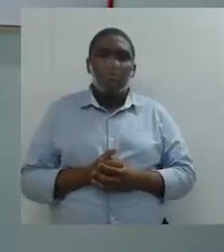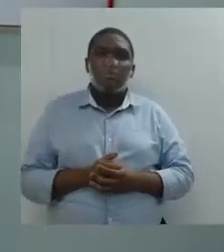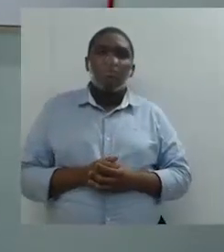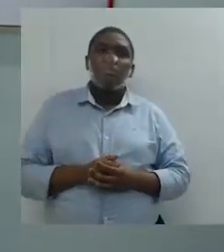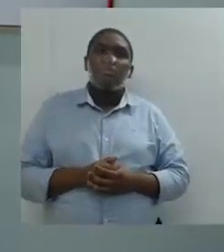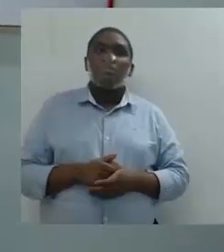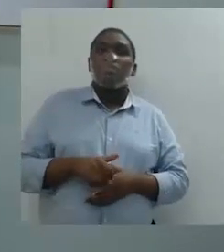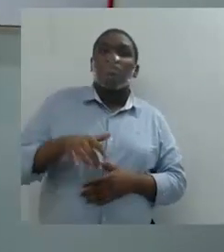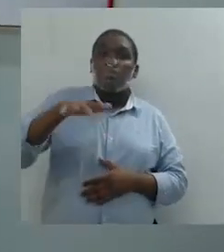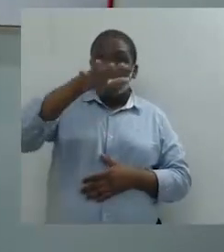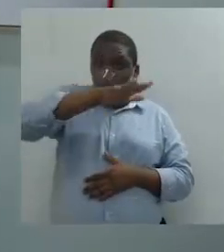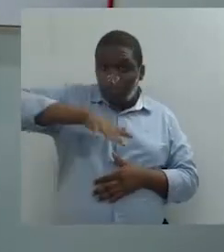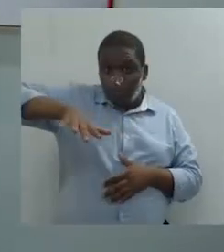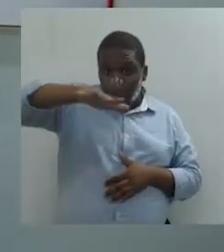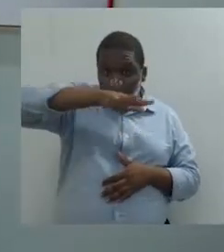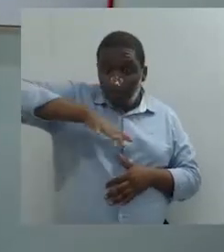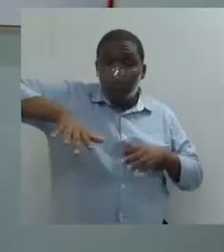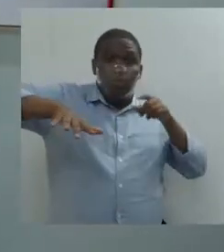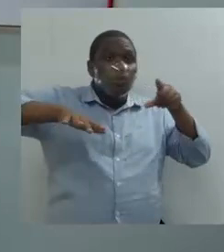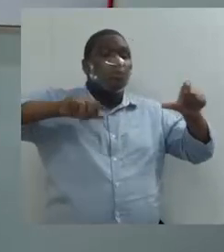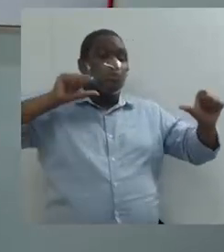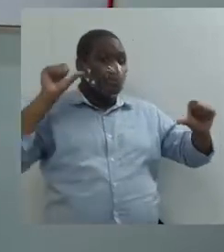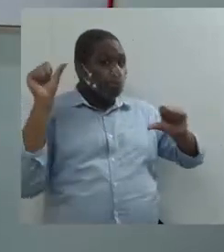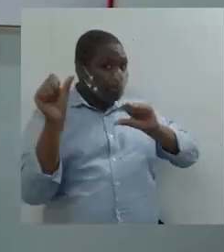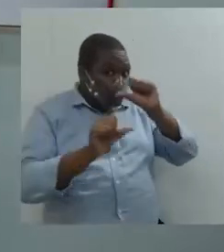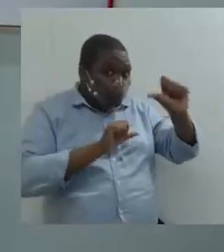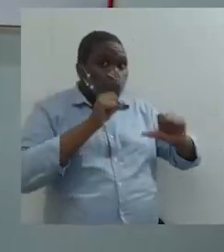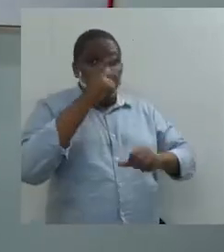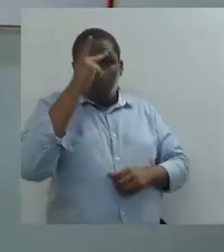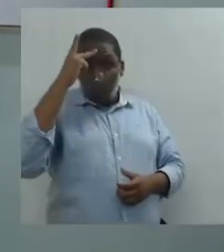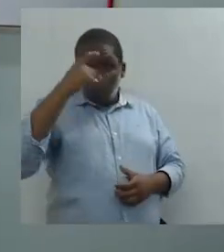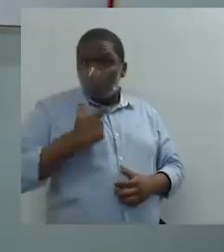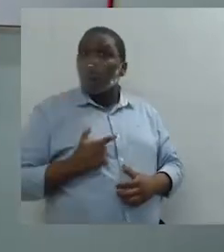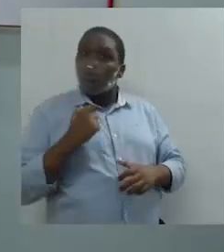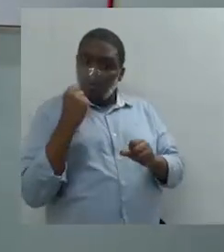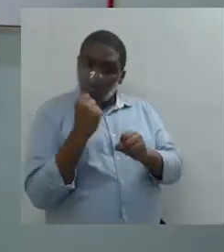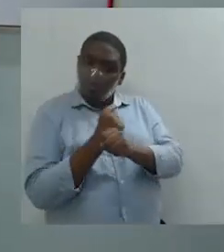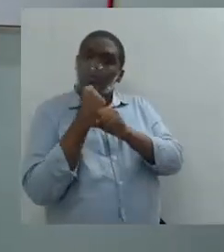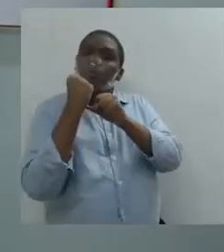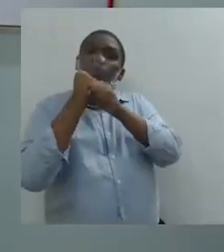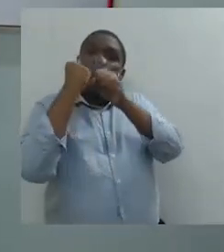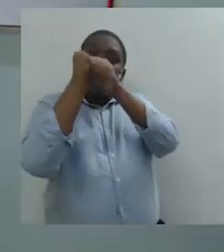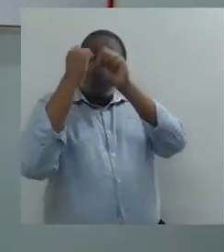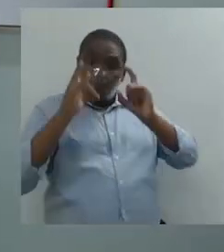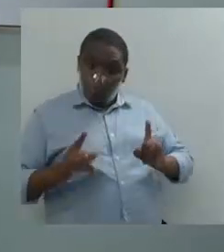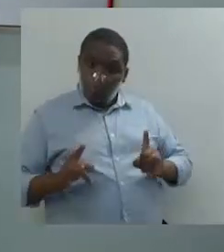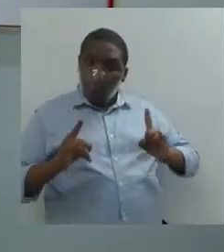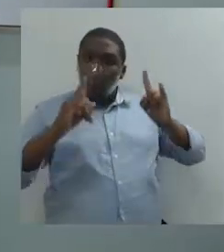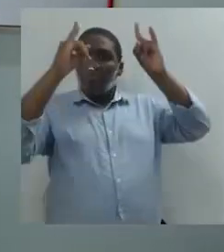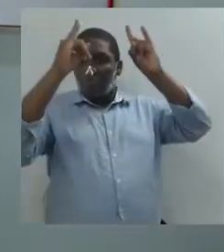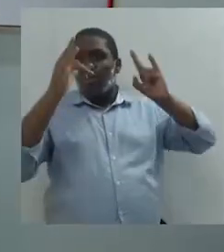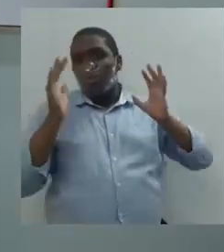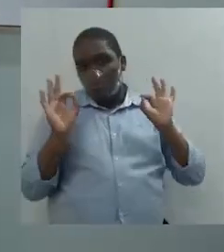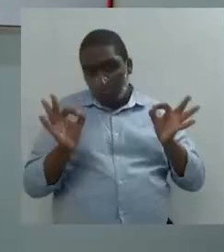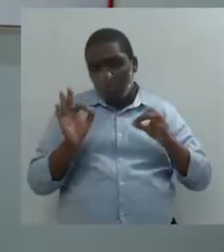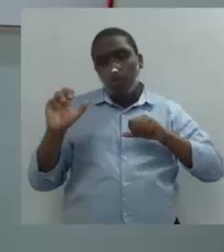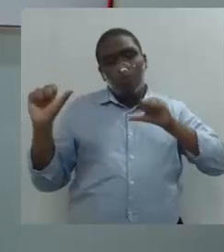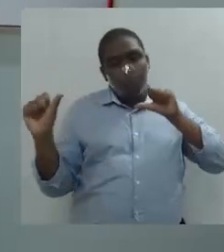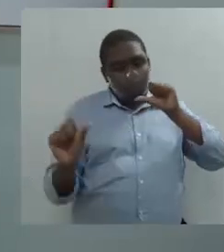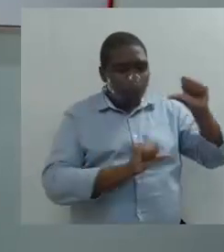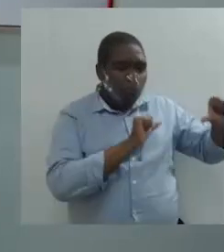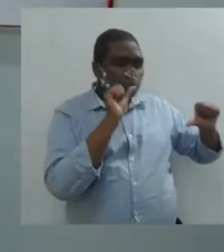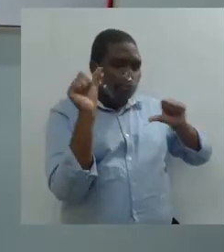Esse espaço, ele foi modificado pelo homem, ou seja, ele sofreu